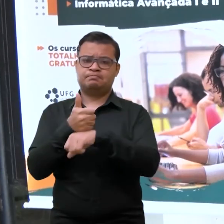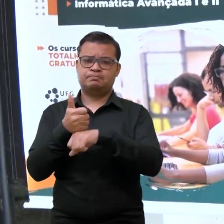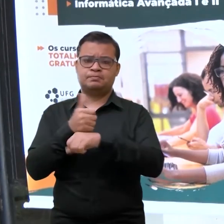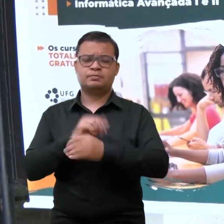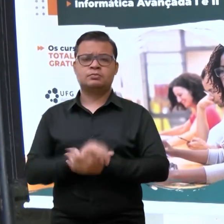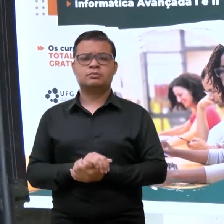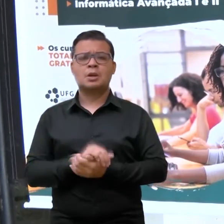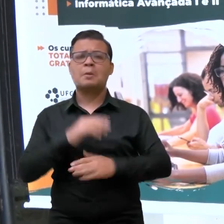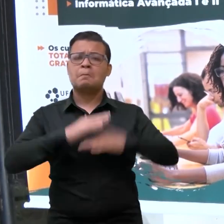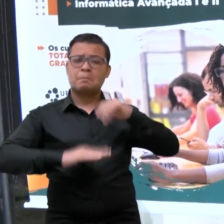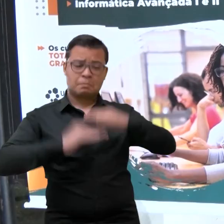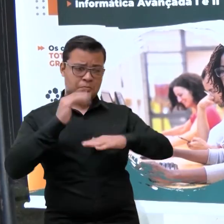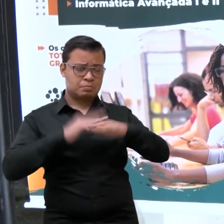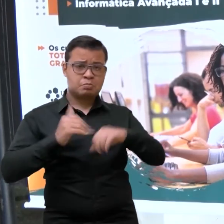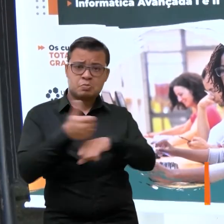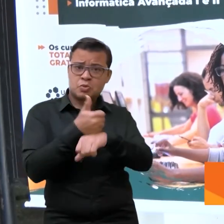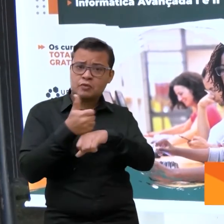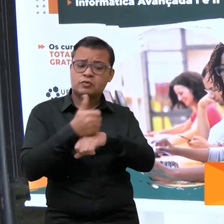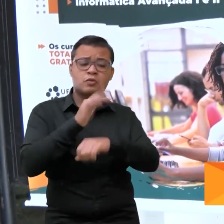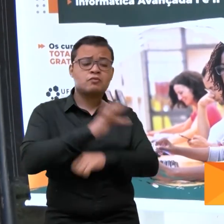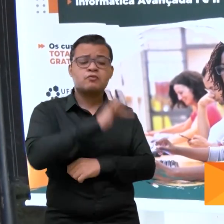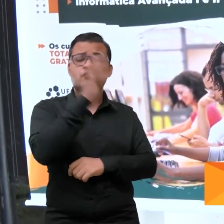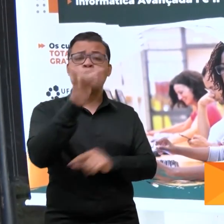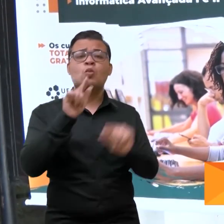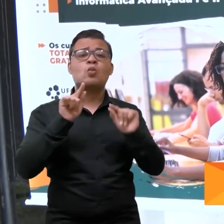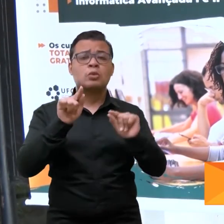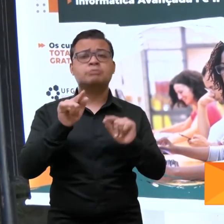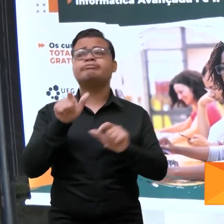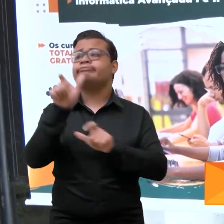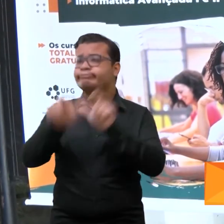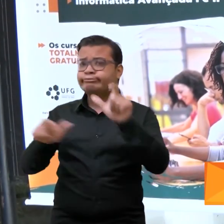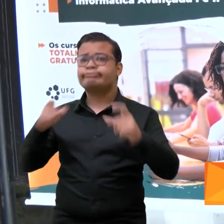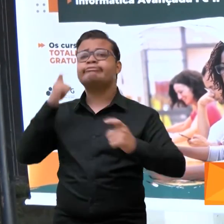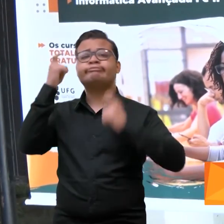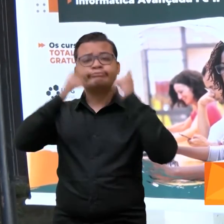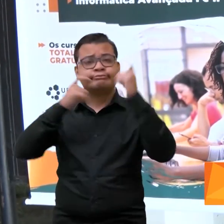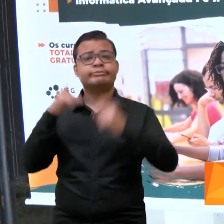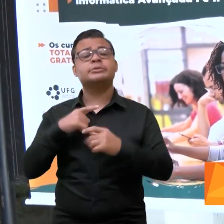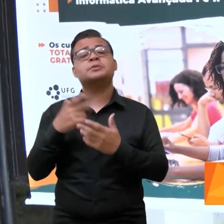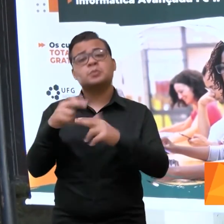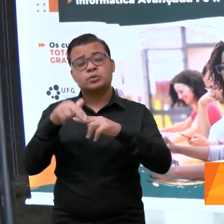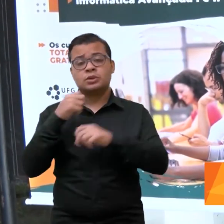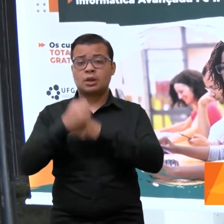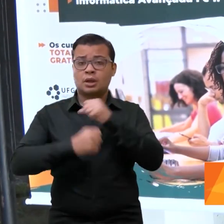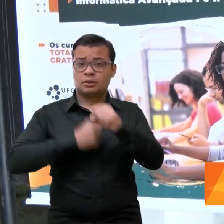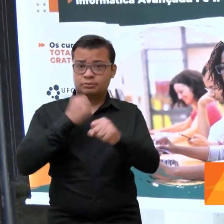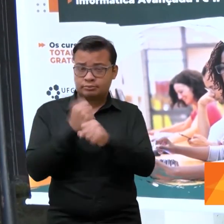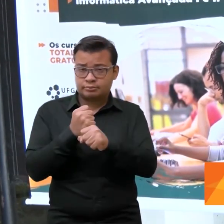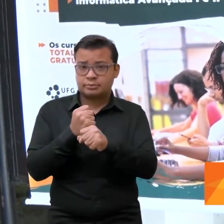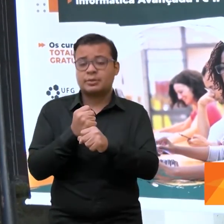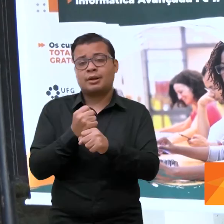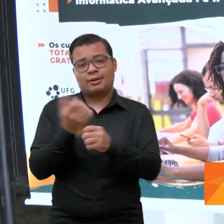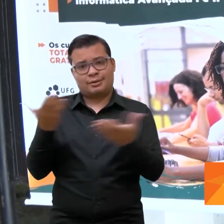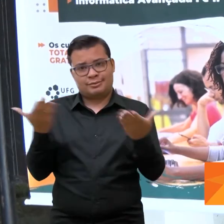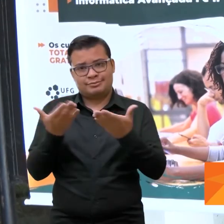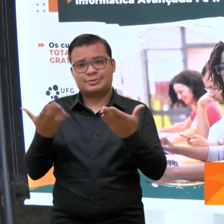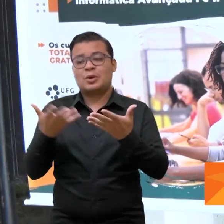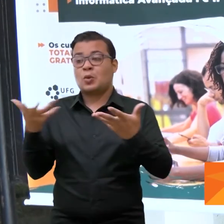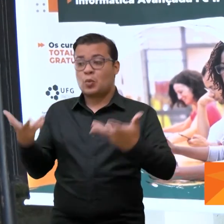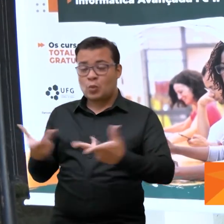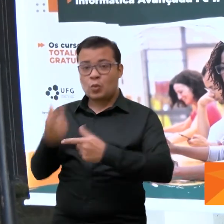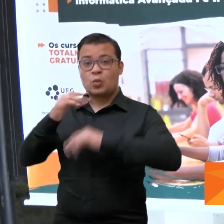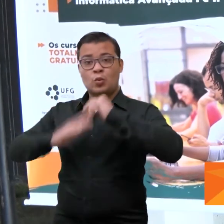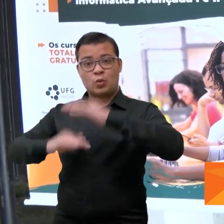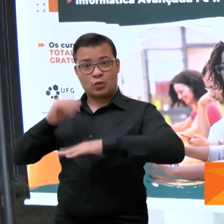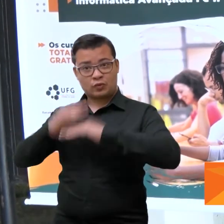Quais são as profissões do futuro? Essa é uma preocupação bem atual. Por isso, o objetivo do Ano da